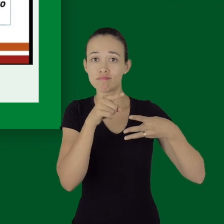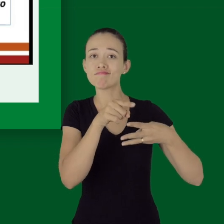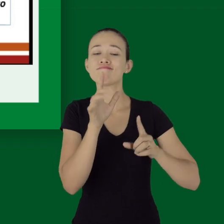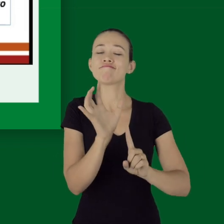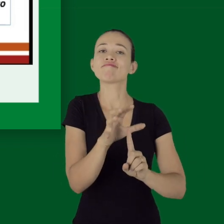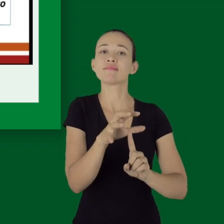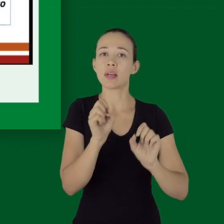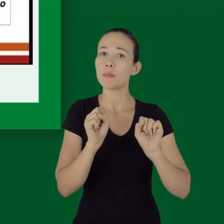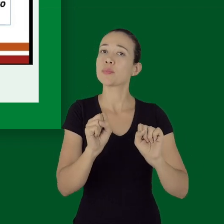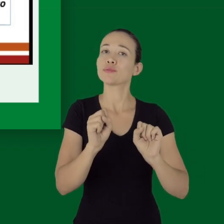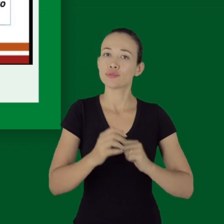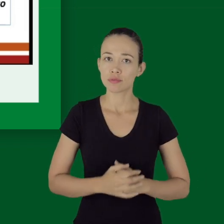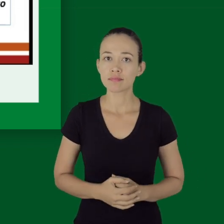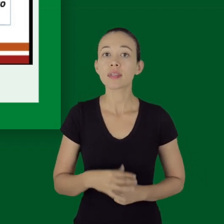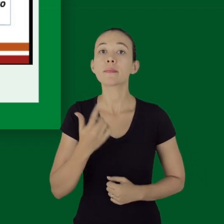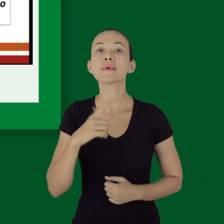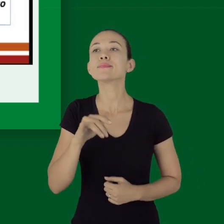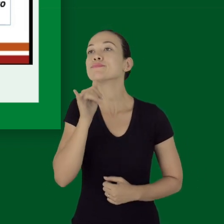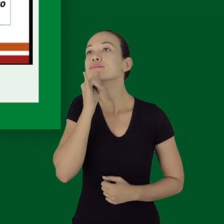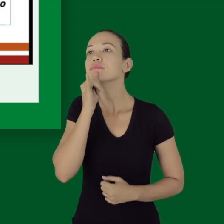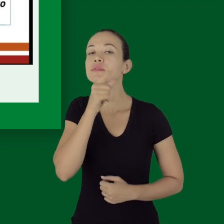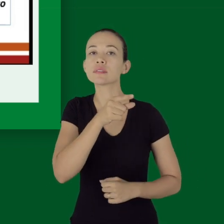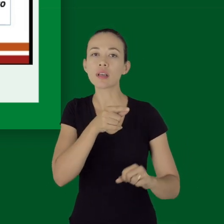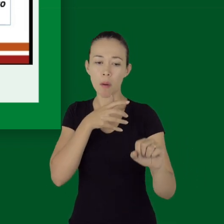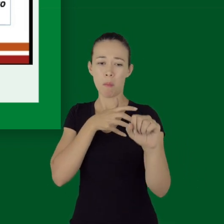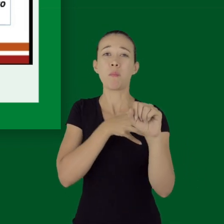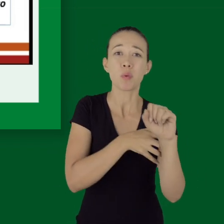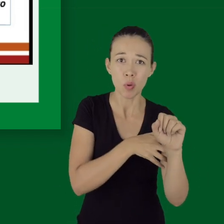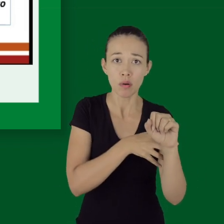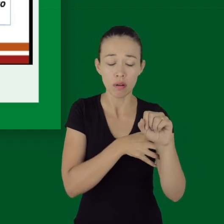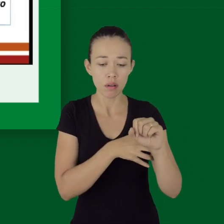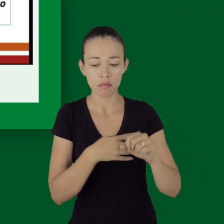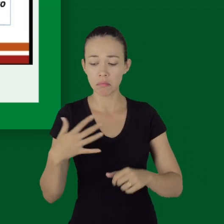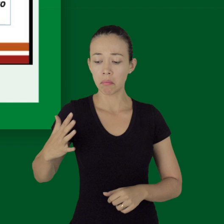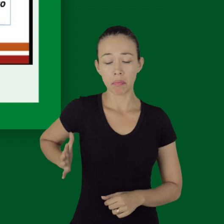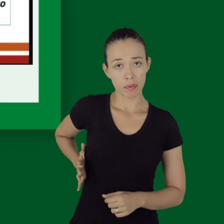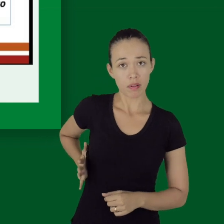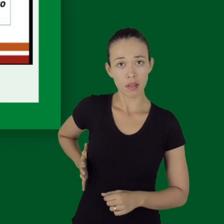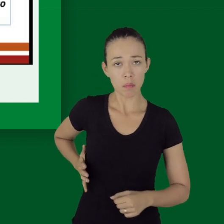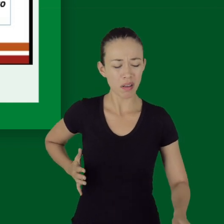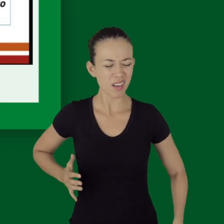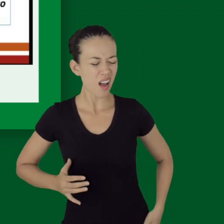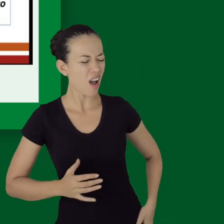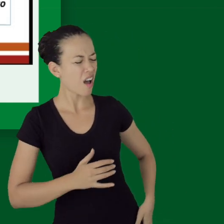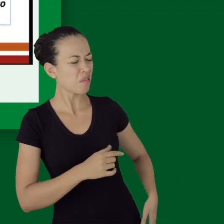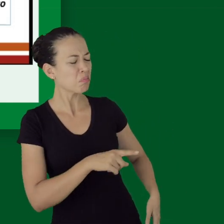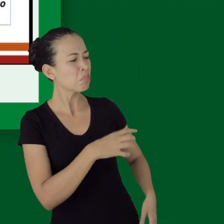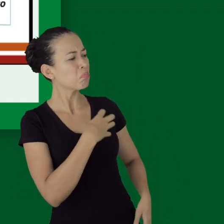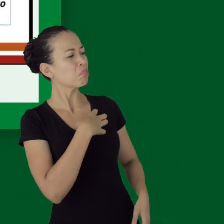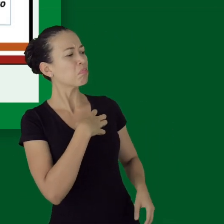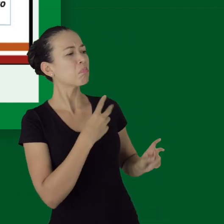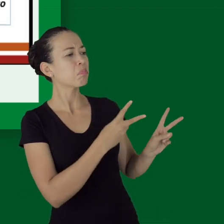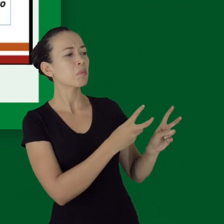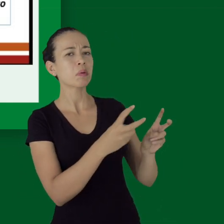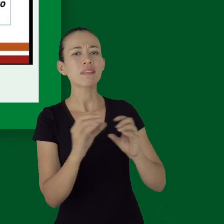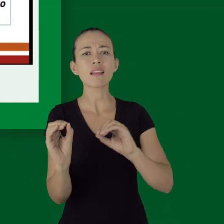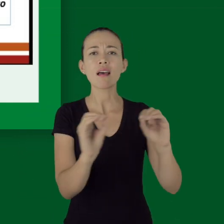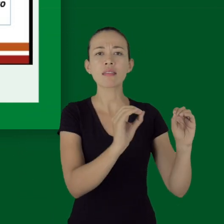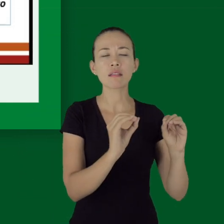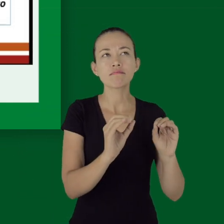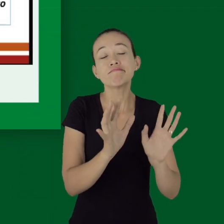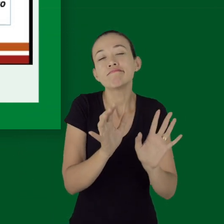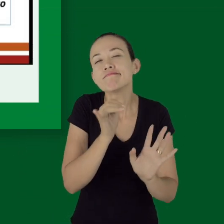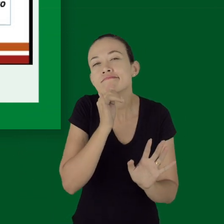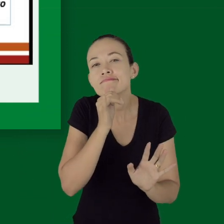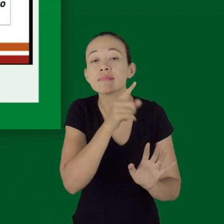sensório-motora, principalmente contralateral. E às vezes o paciente fala, eu não estou sentindo, está frio, minha pele. Ele teve contato ali na moto,